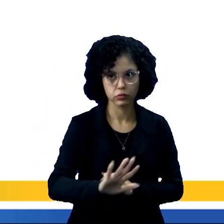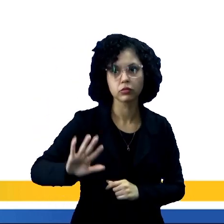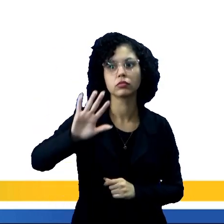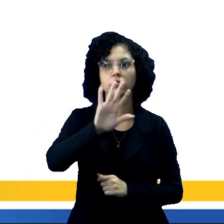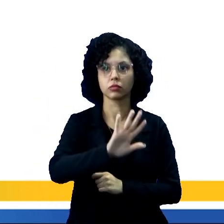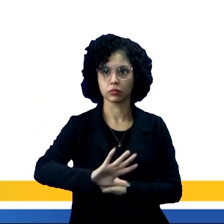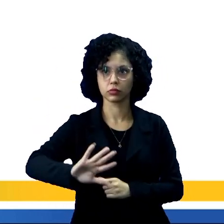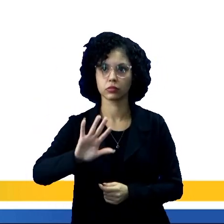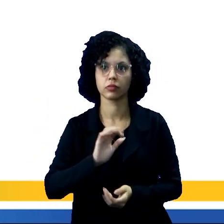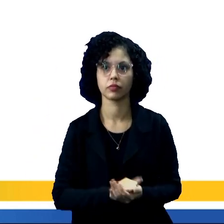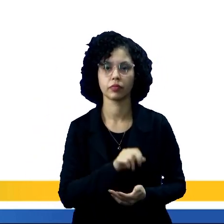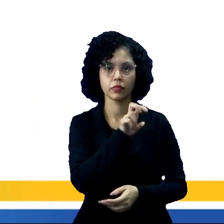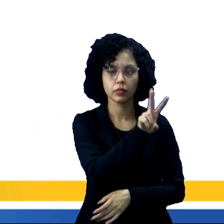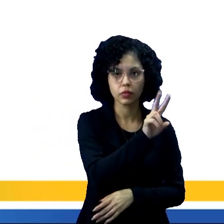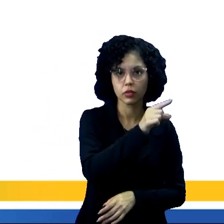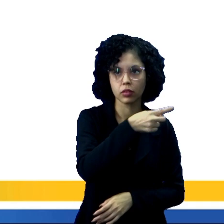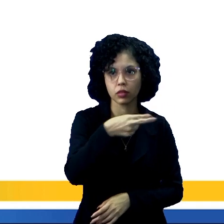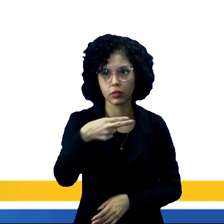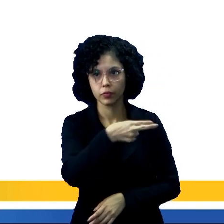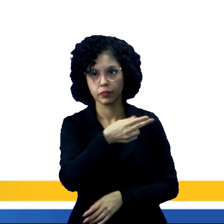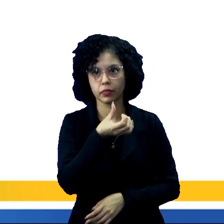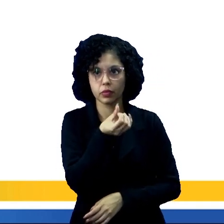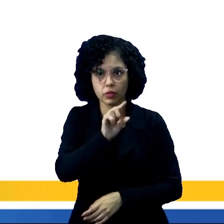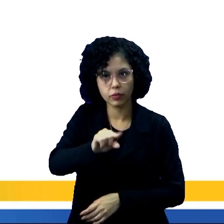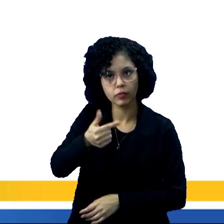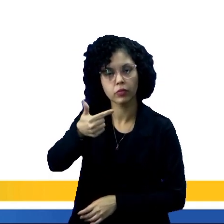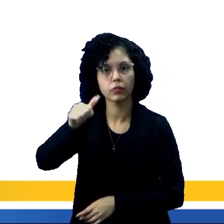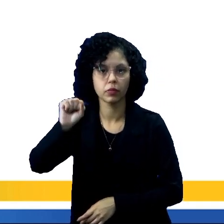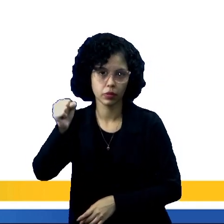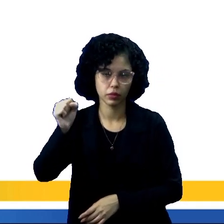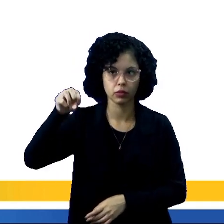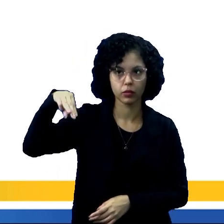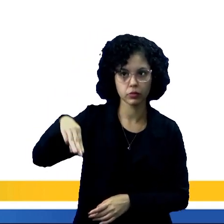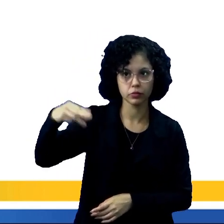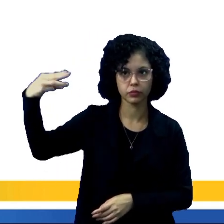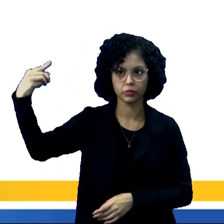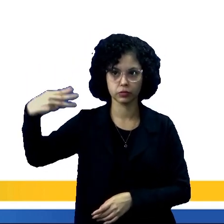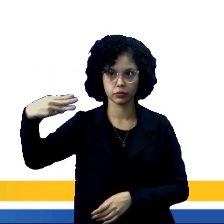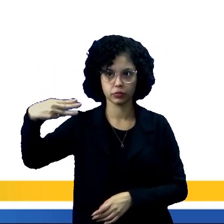multiplicamos todos, um pelo outro. O volume aí vai ser igual a